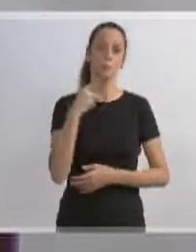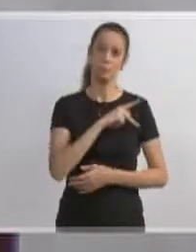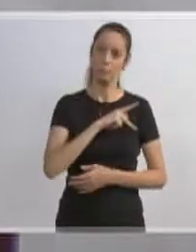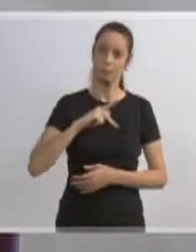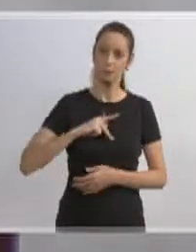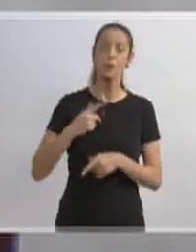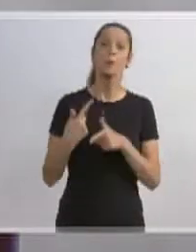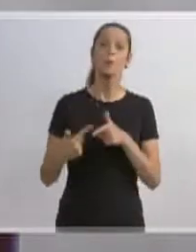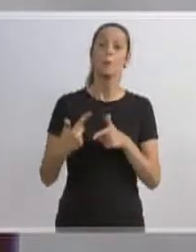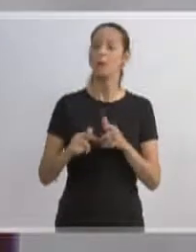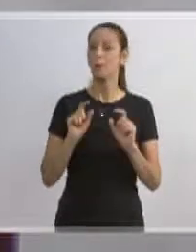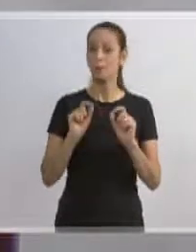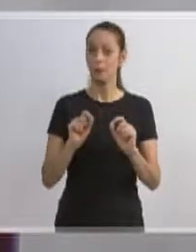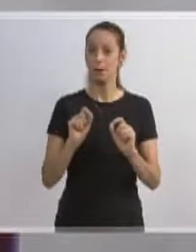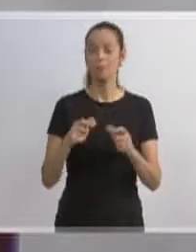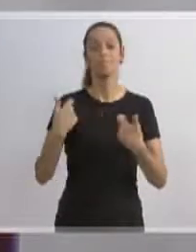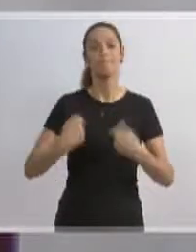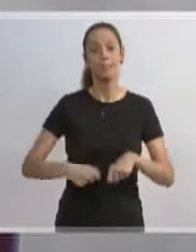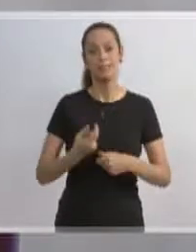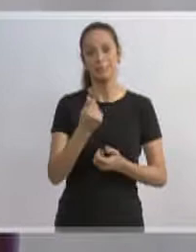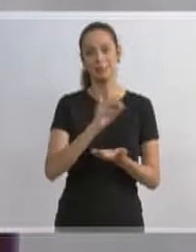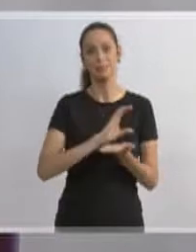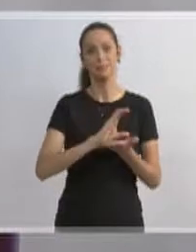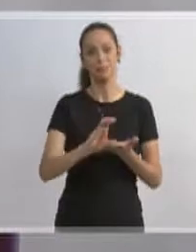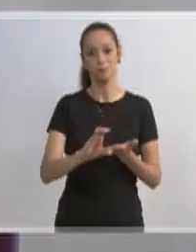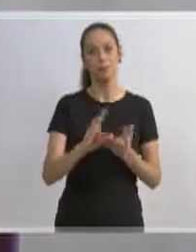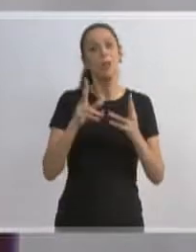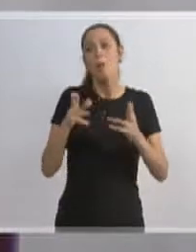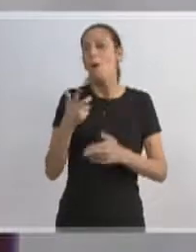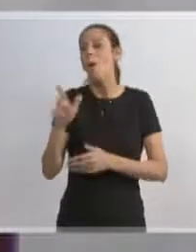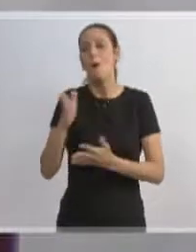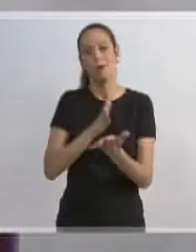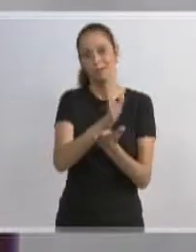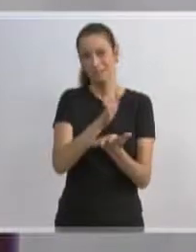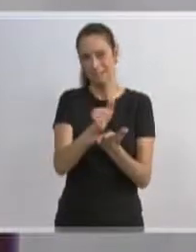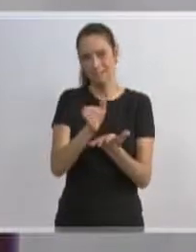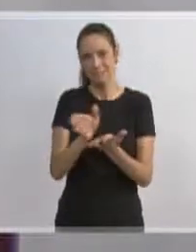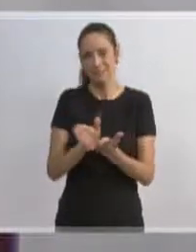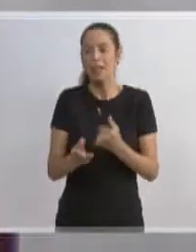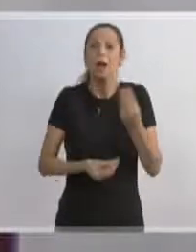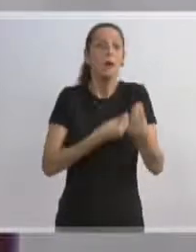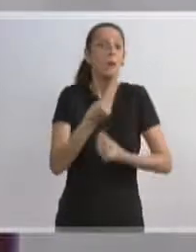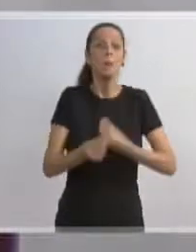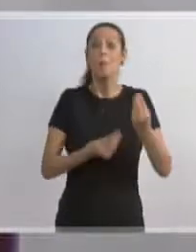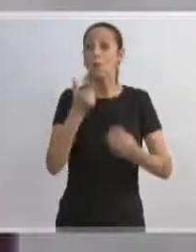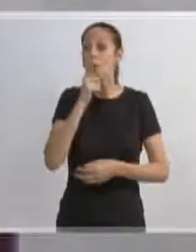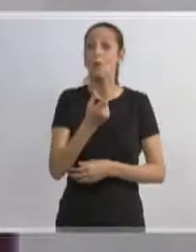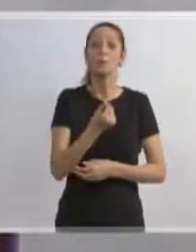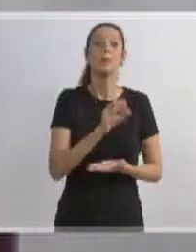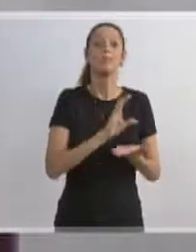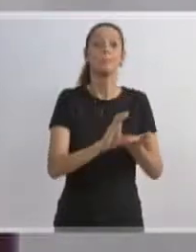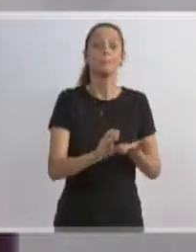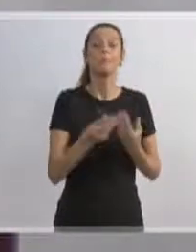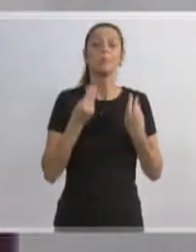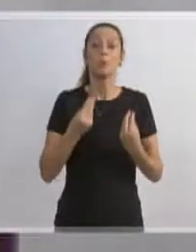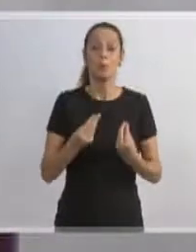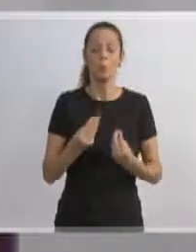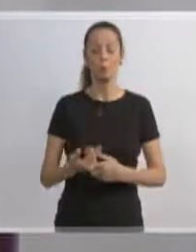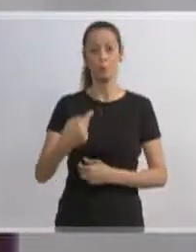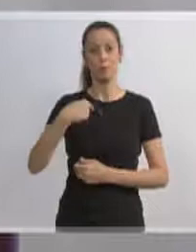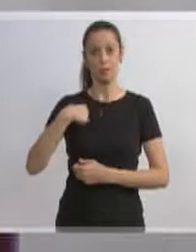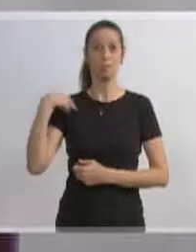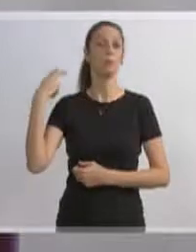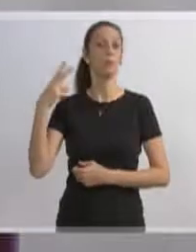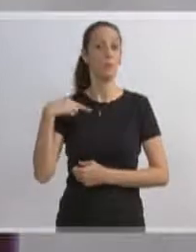ele necessita de verba, né? Como todos os demais segmentos. Da onde que a gente vai conseguir recurso? Então, eu, como